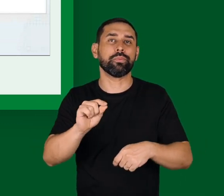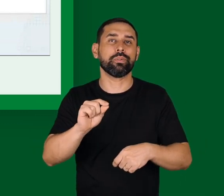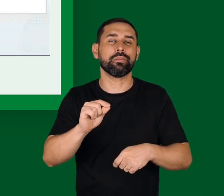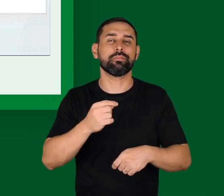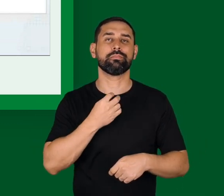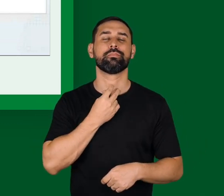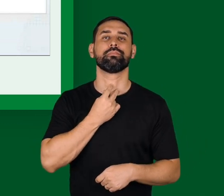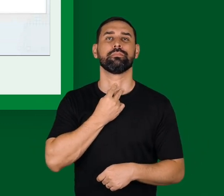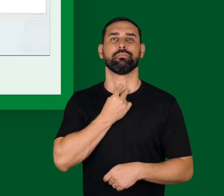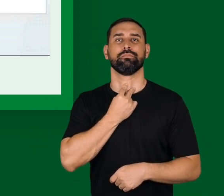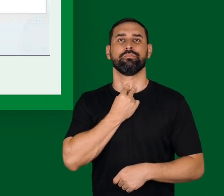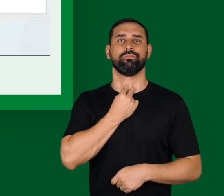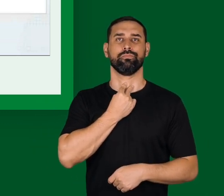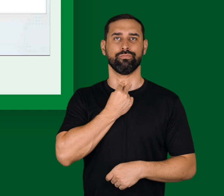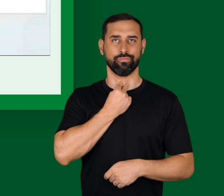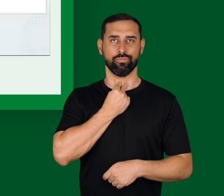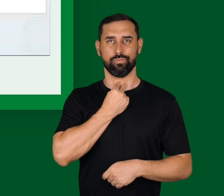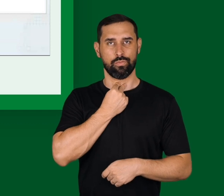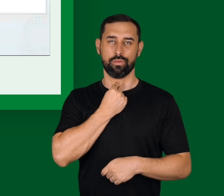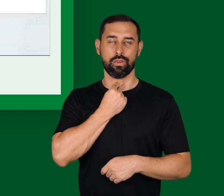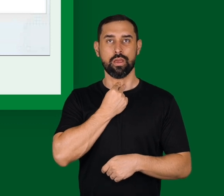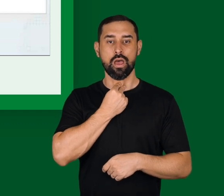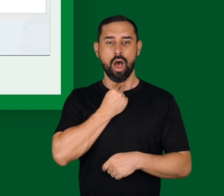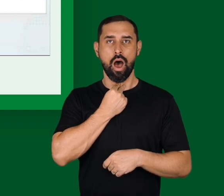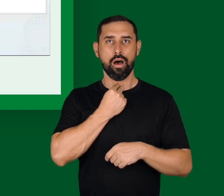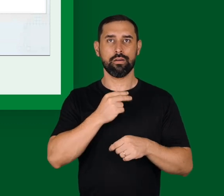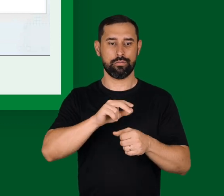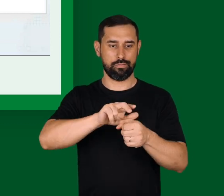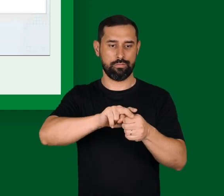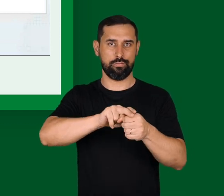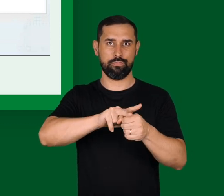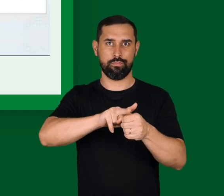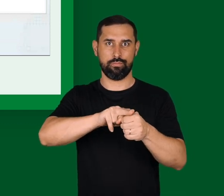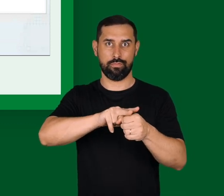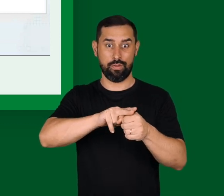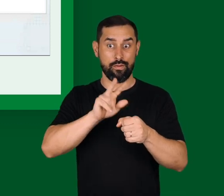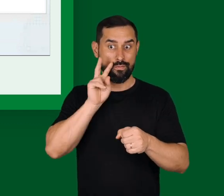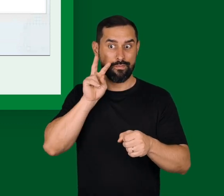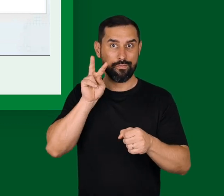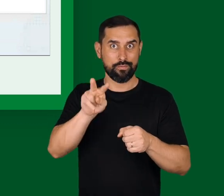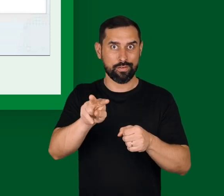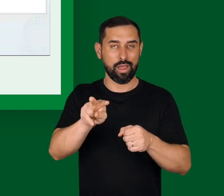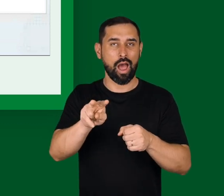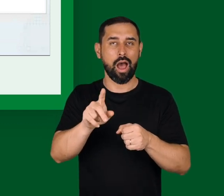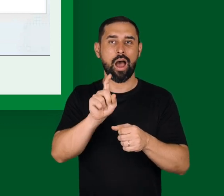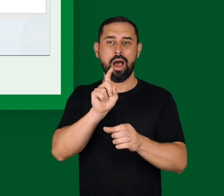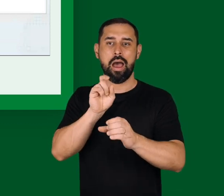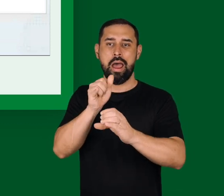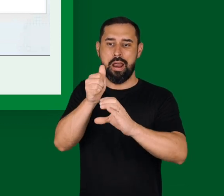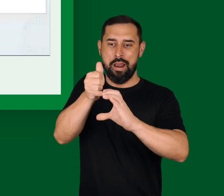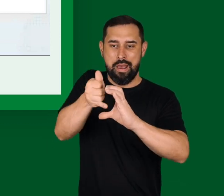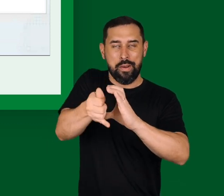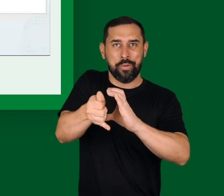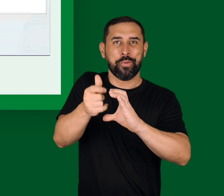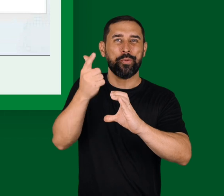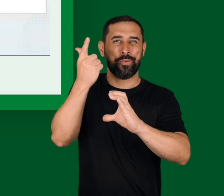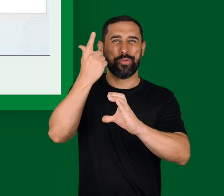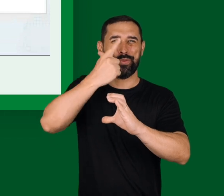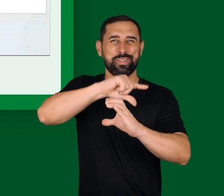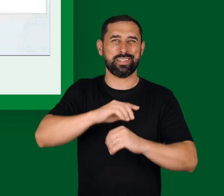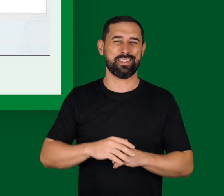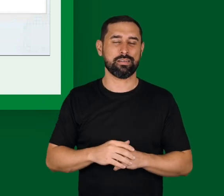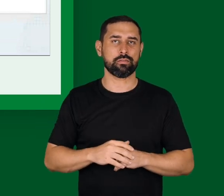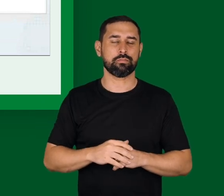manobra externa para visualização da glote, para garantir a laringoscopia, que é a pressão